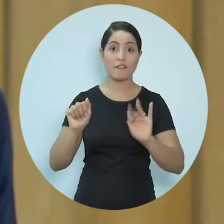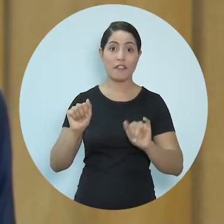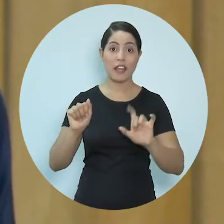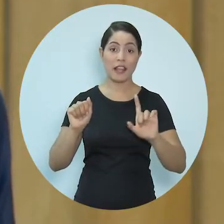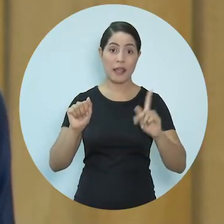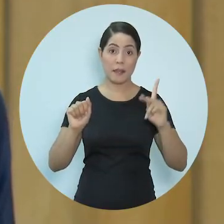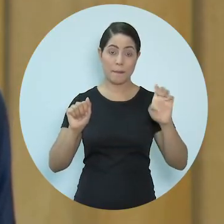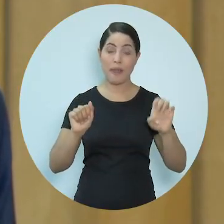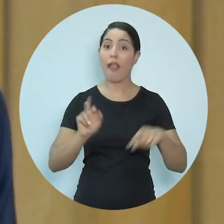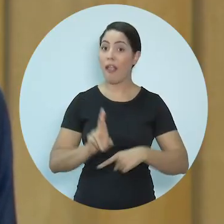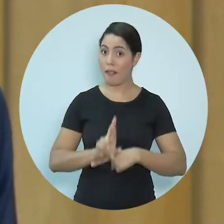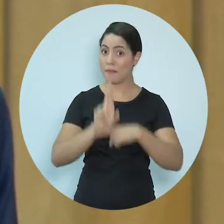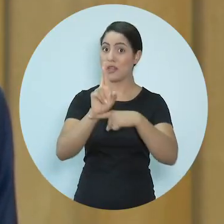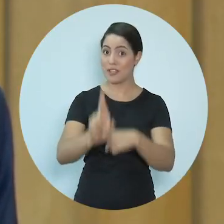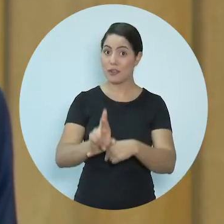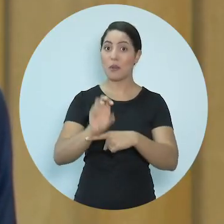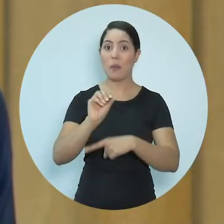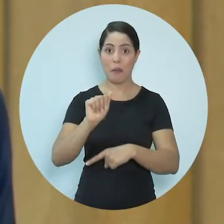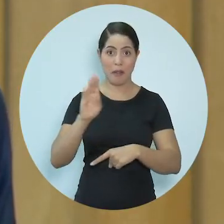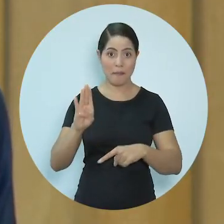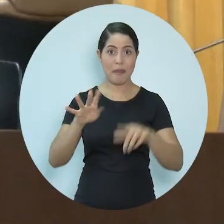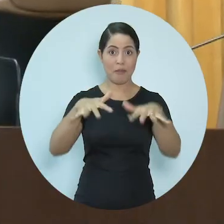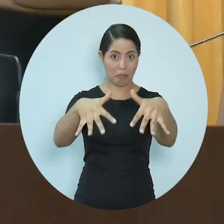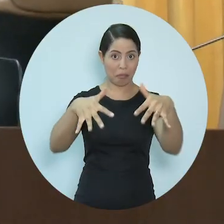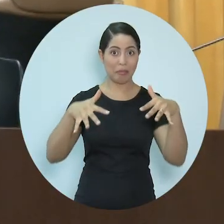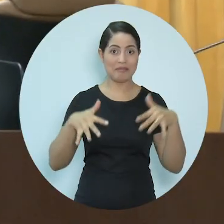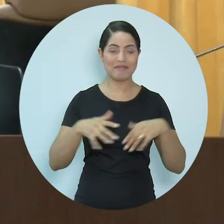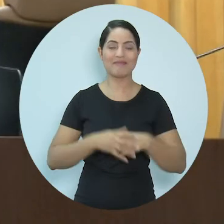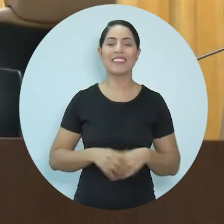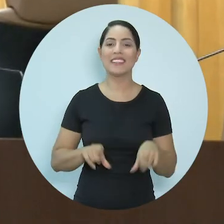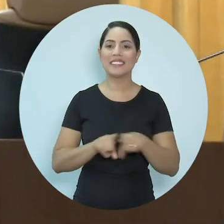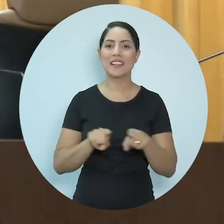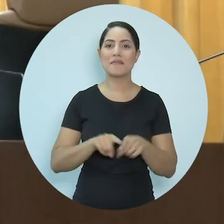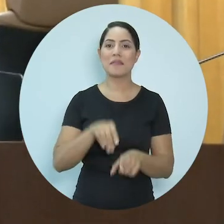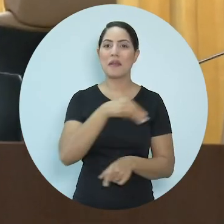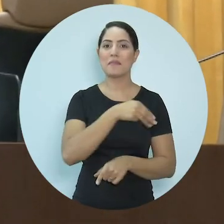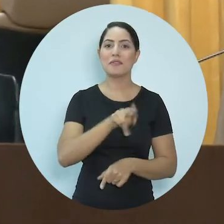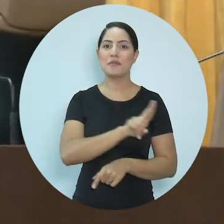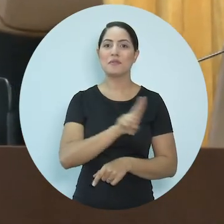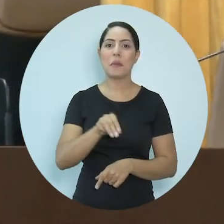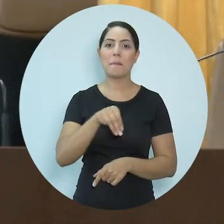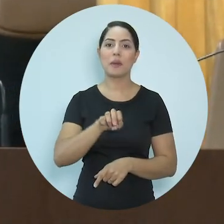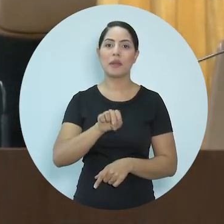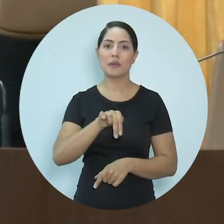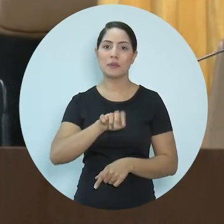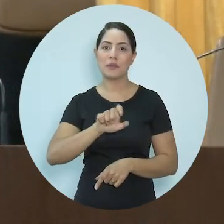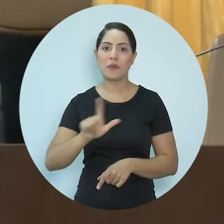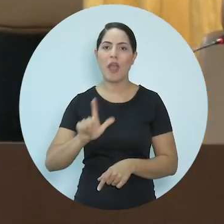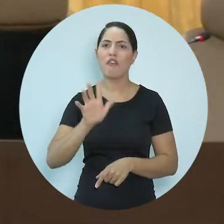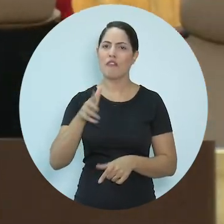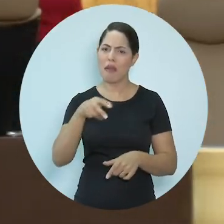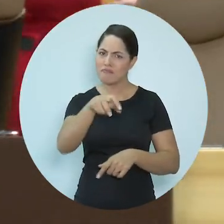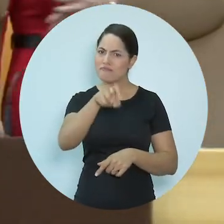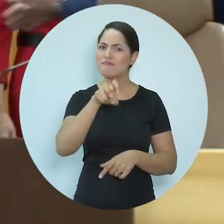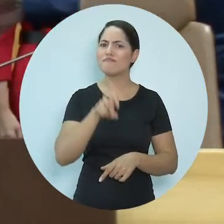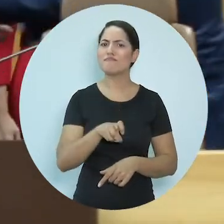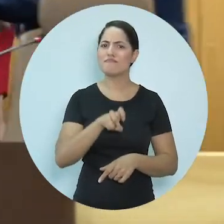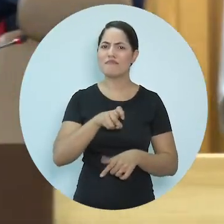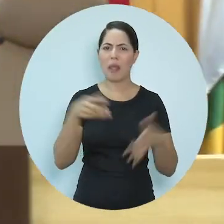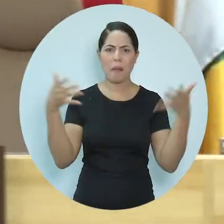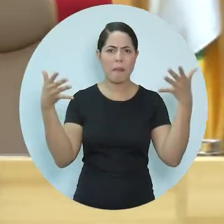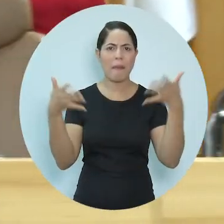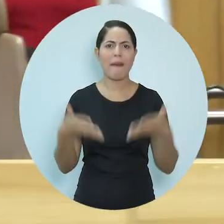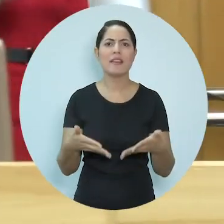FIDA, Felipe Sarmento, representou a OAB na cerimônia. O ministro Emanuel Pereira compõe agora um